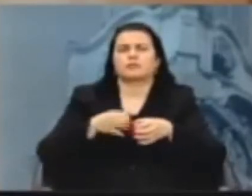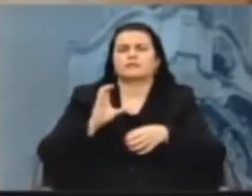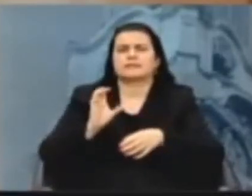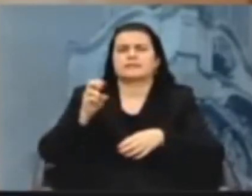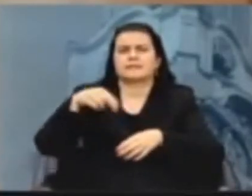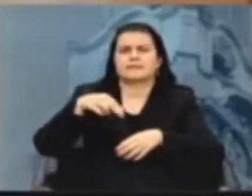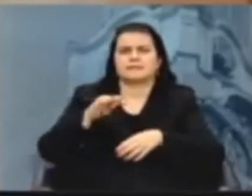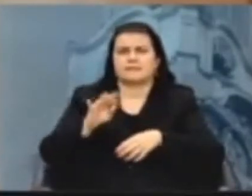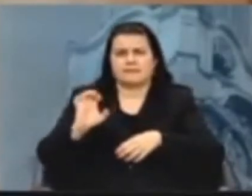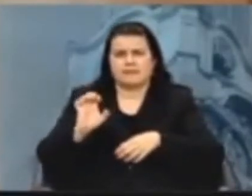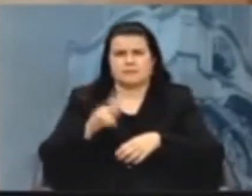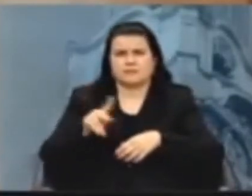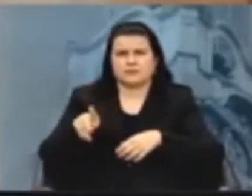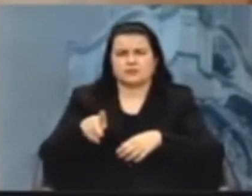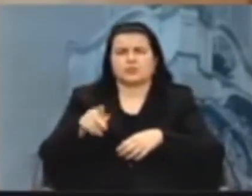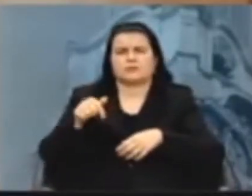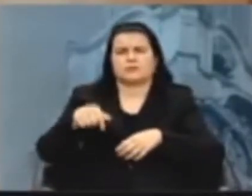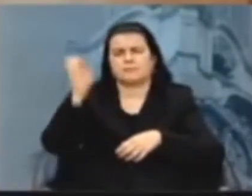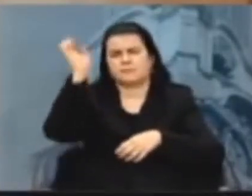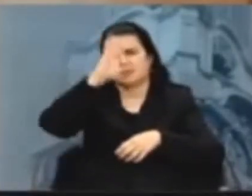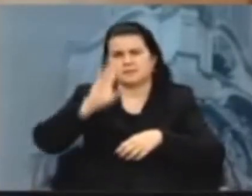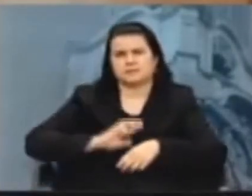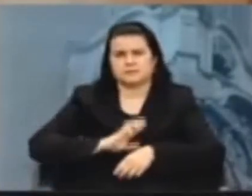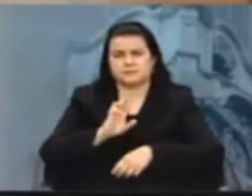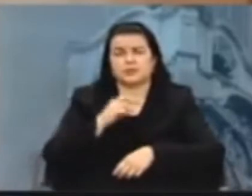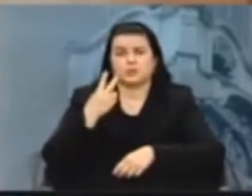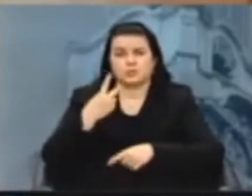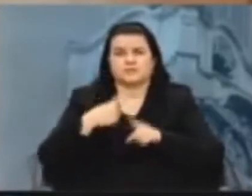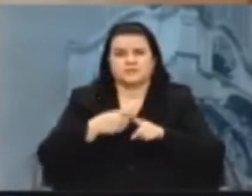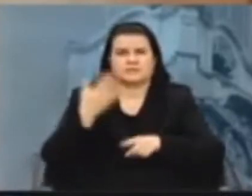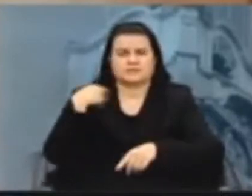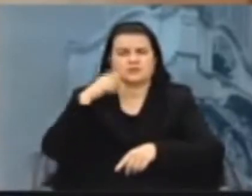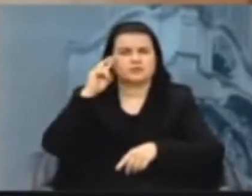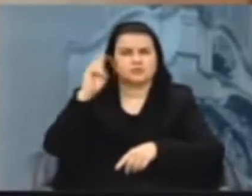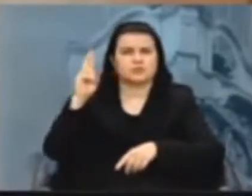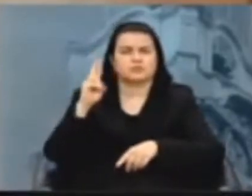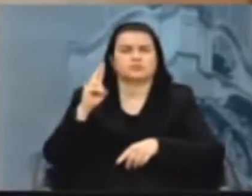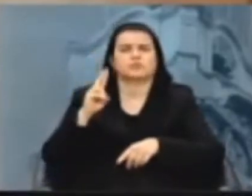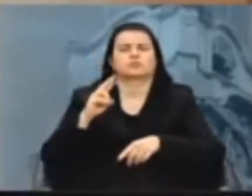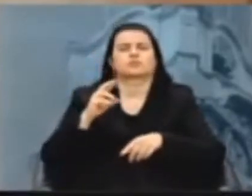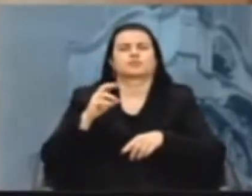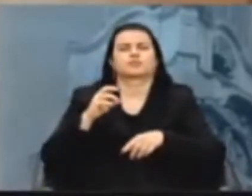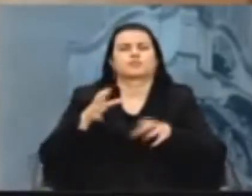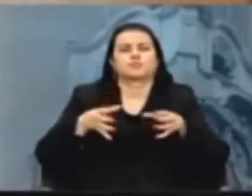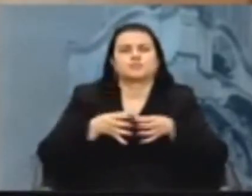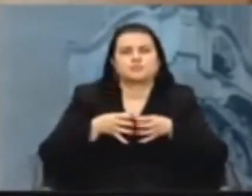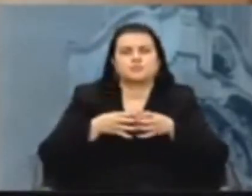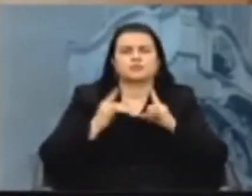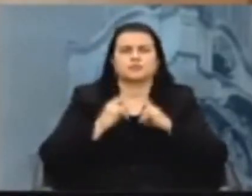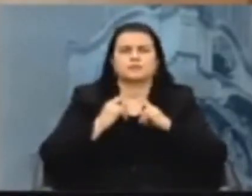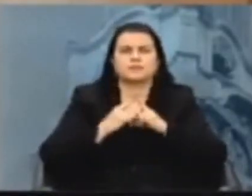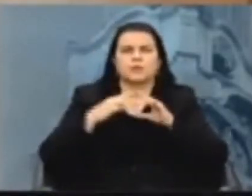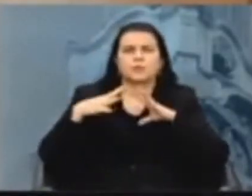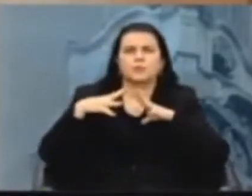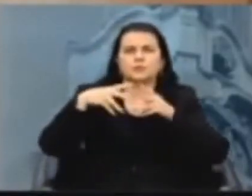CNTE, duas vezes eleito deputado, aliás, diretor da Organização Mundial de Professores,